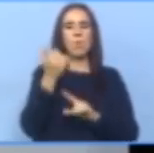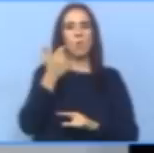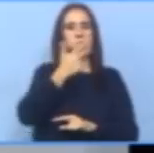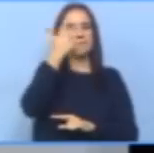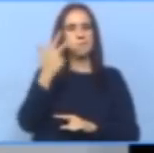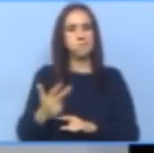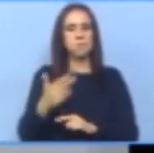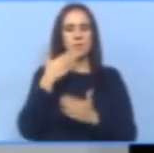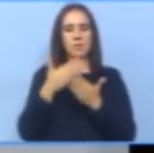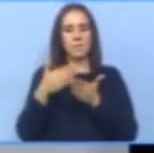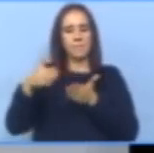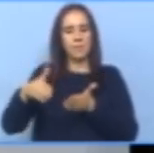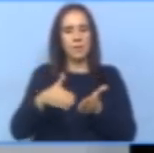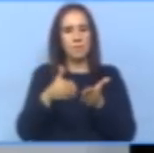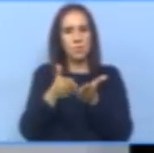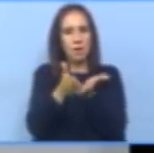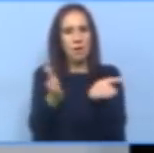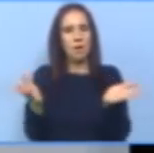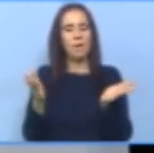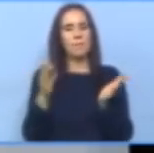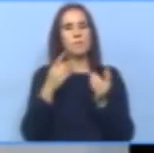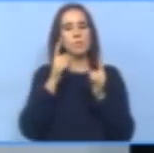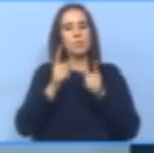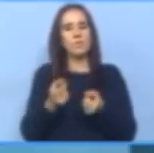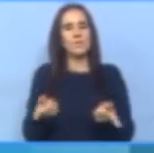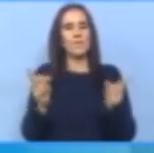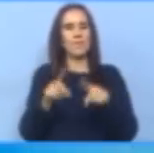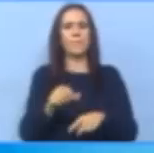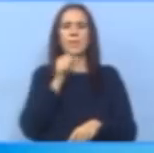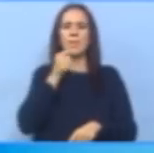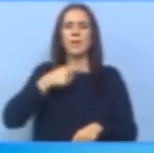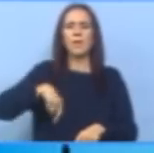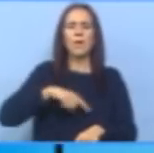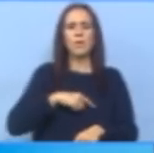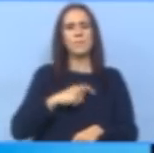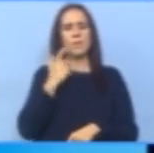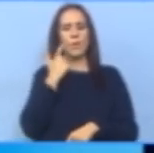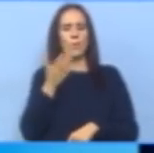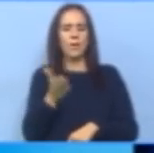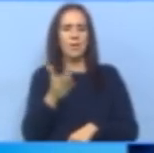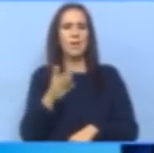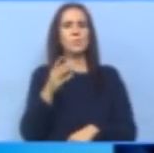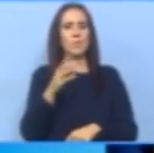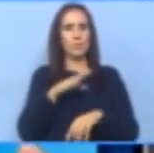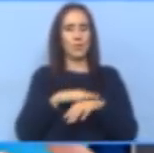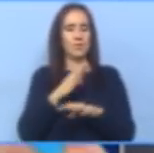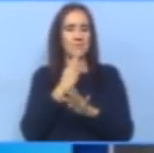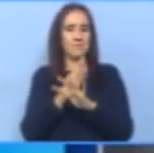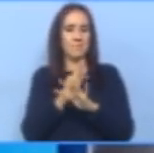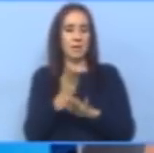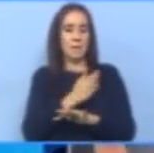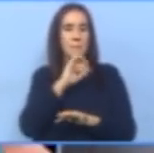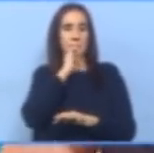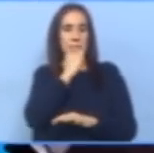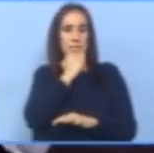para abrir caminho a um recomeço, que nós normalmente ligamos muito à Quaresma por causa da celebração do mistério pascal, mas toda a